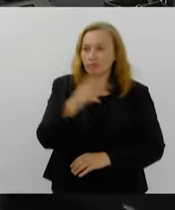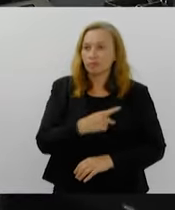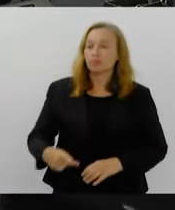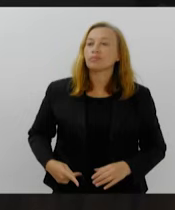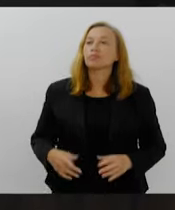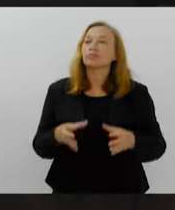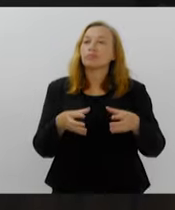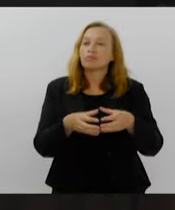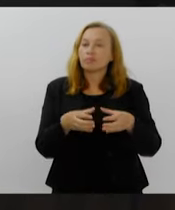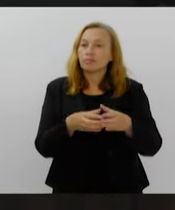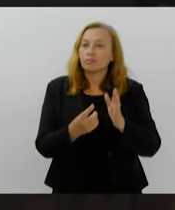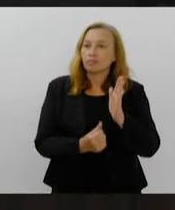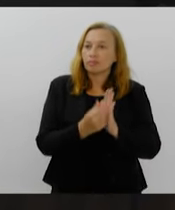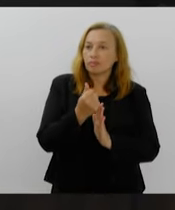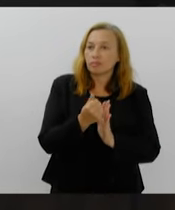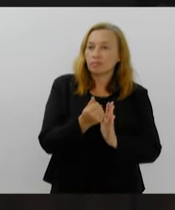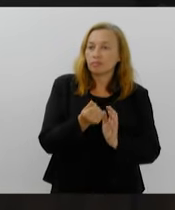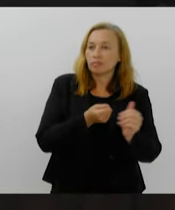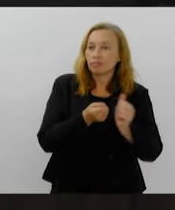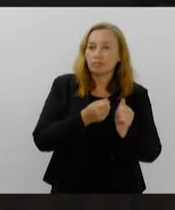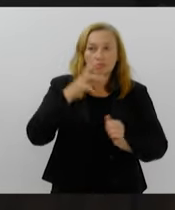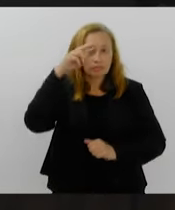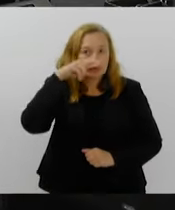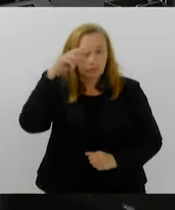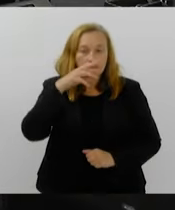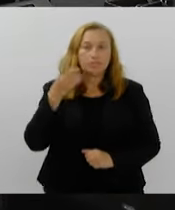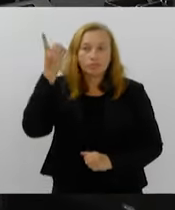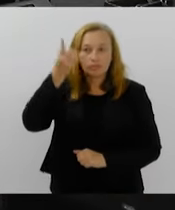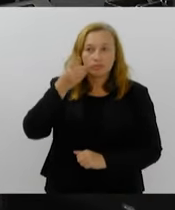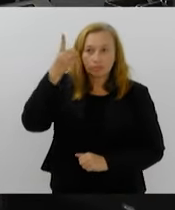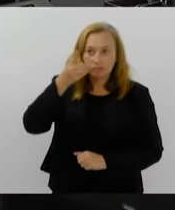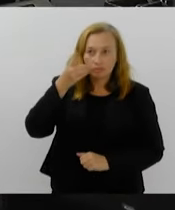orçamento e Finanças Deputado luí Paulo por